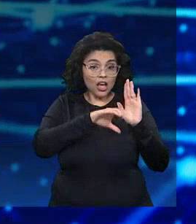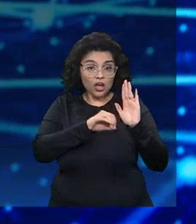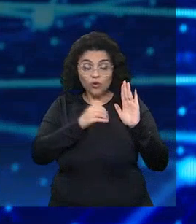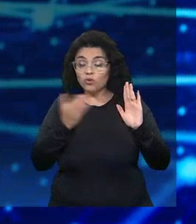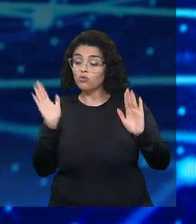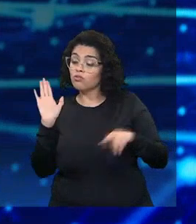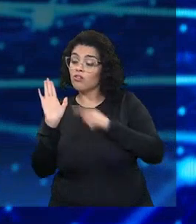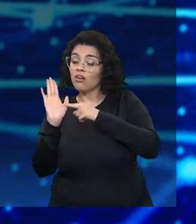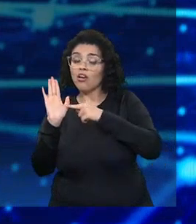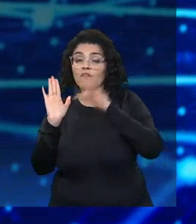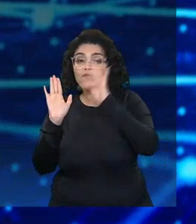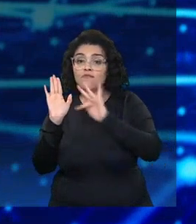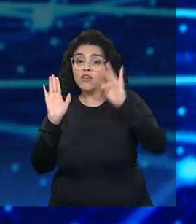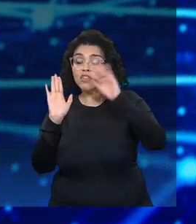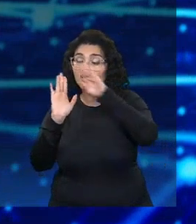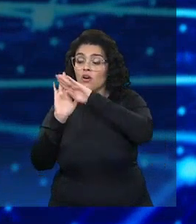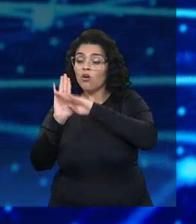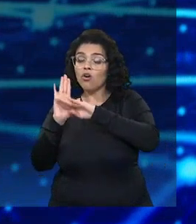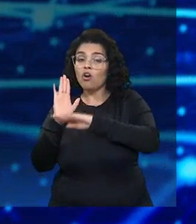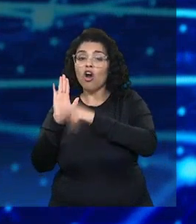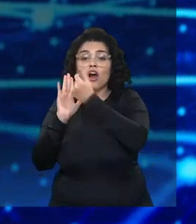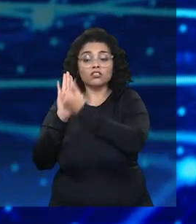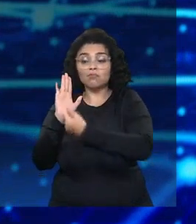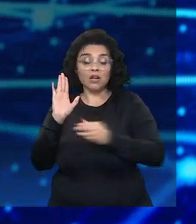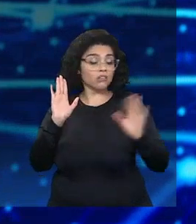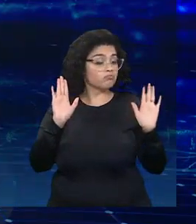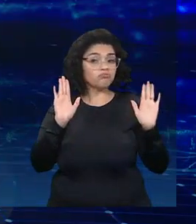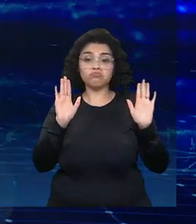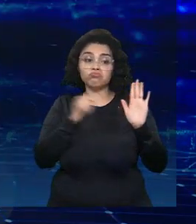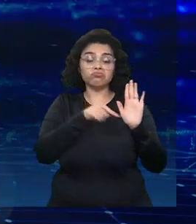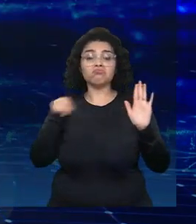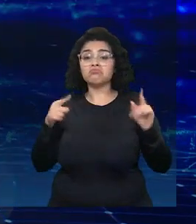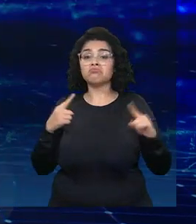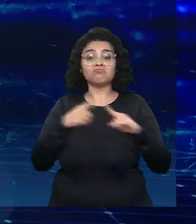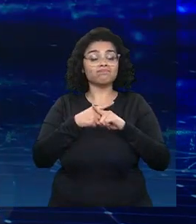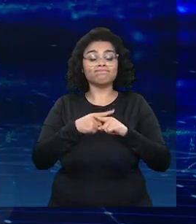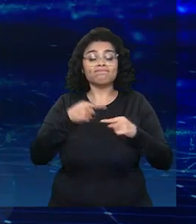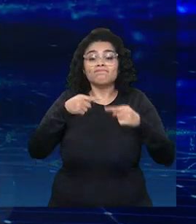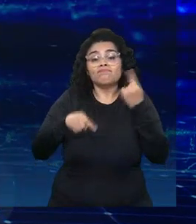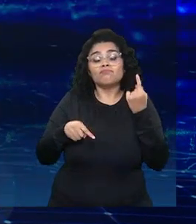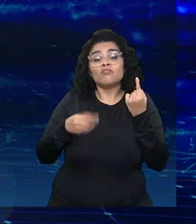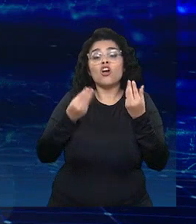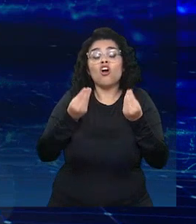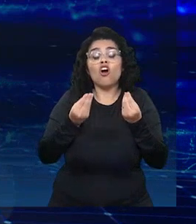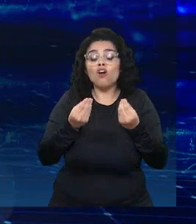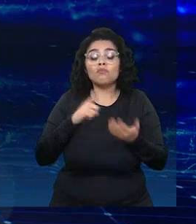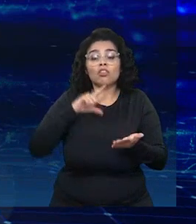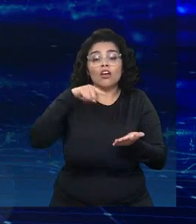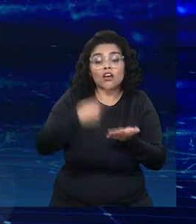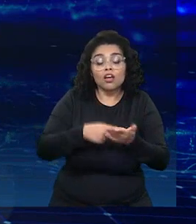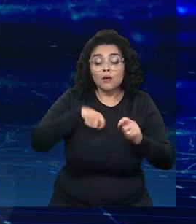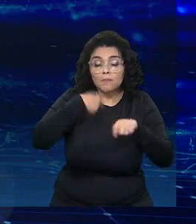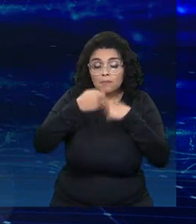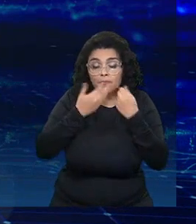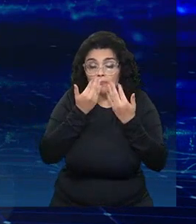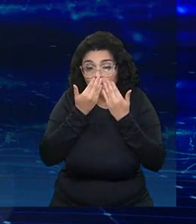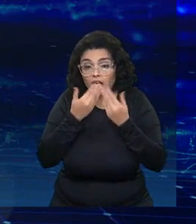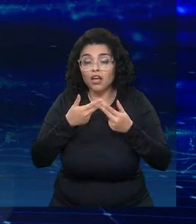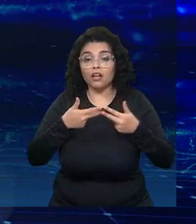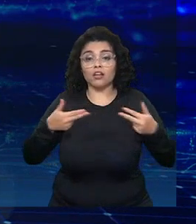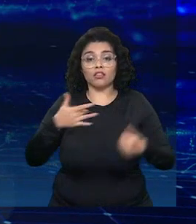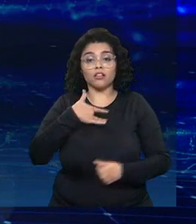pacto federativo para você garantir moradia para a população de baixa renda para você garantir uma merenda que seja